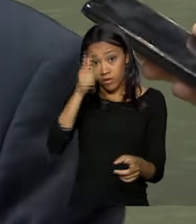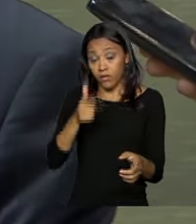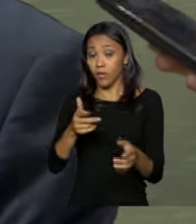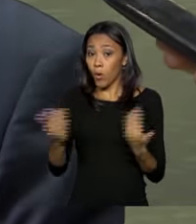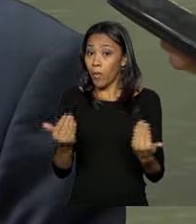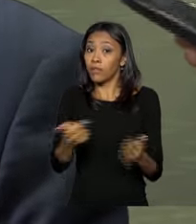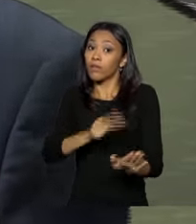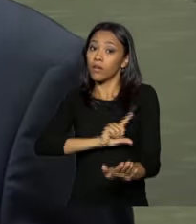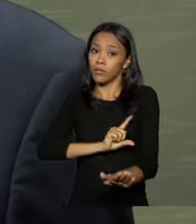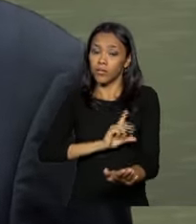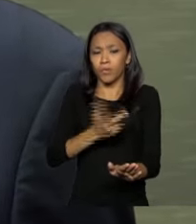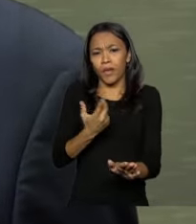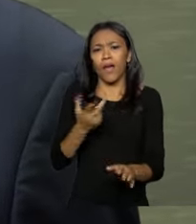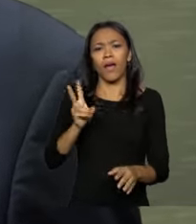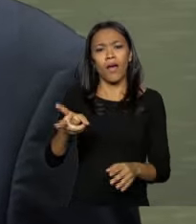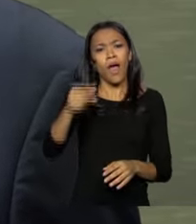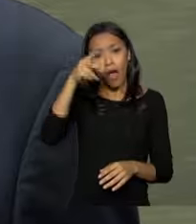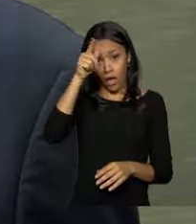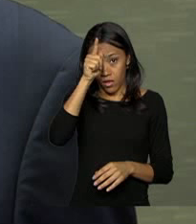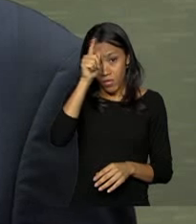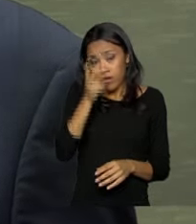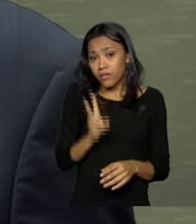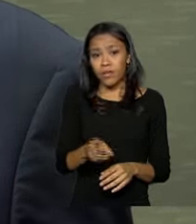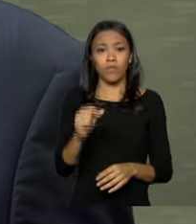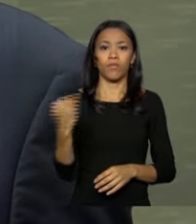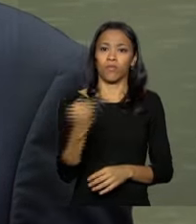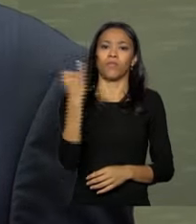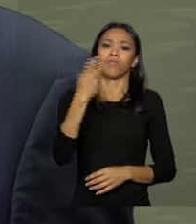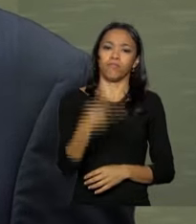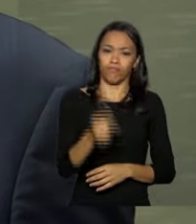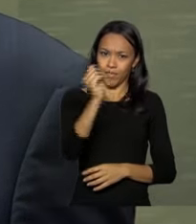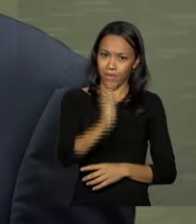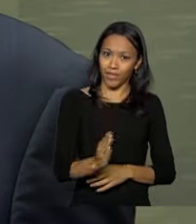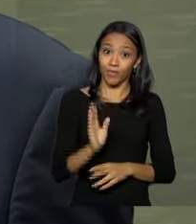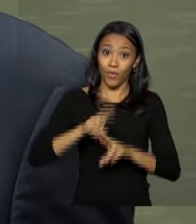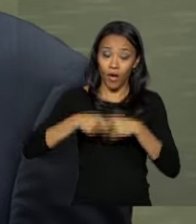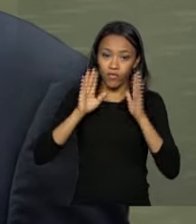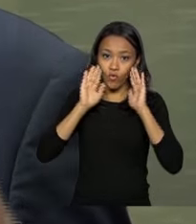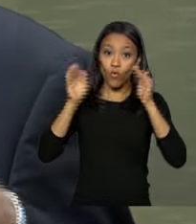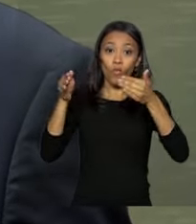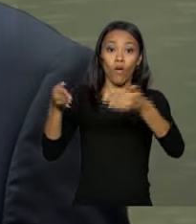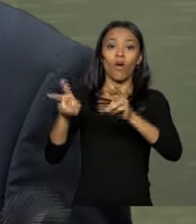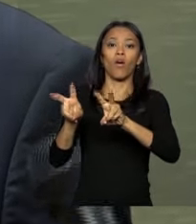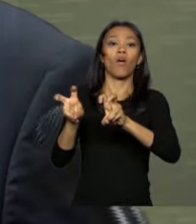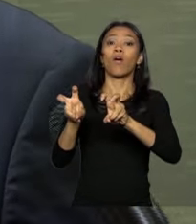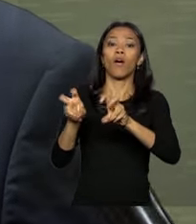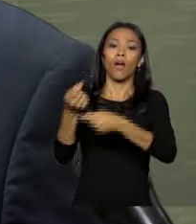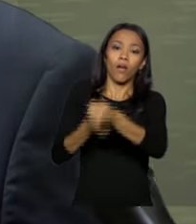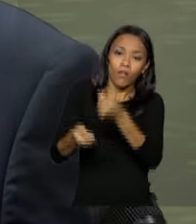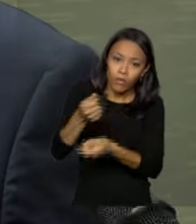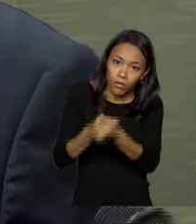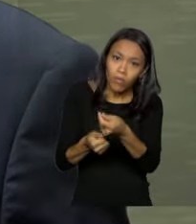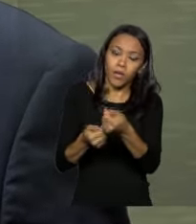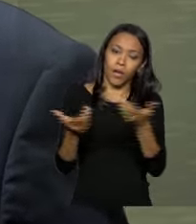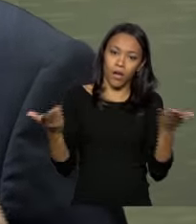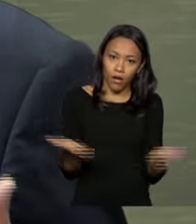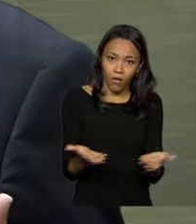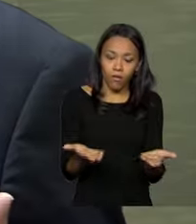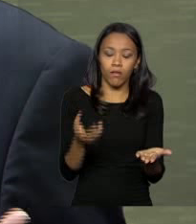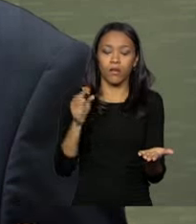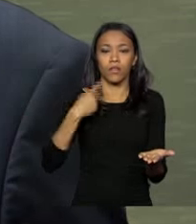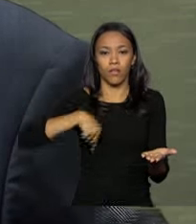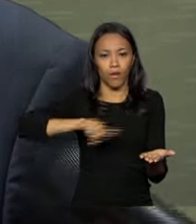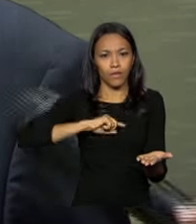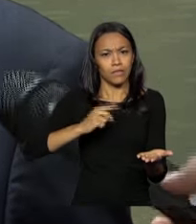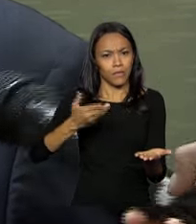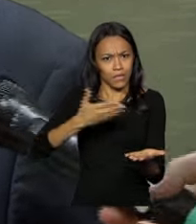antes. Porque a Alemanha sempre foi importante no Brasil, mas primordialmente pelo lado econômico. Agora nós estamos inaugurando, além